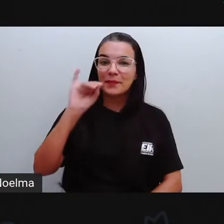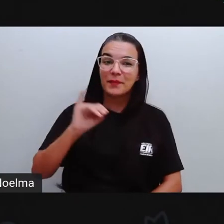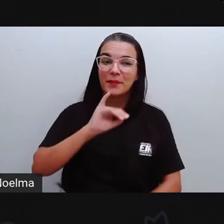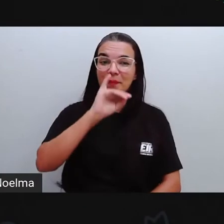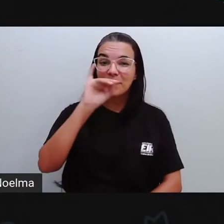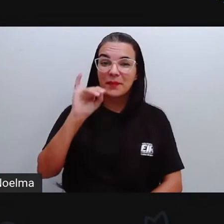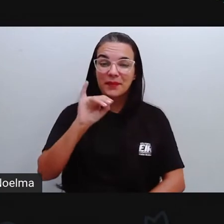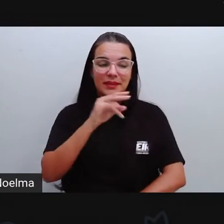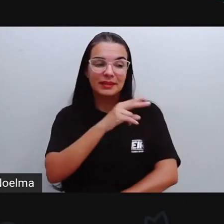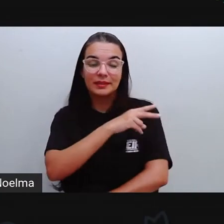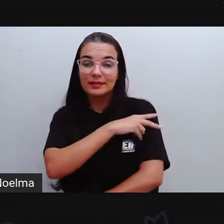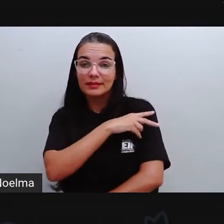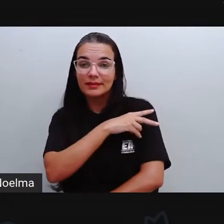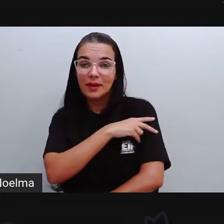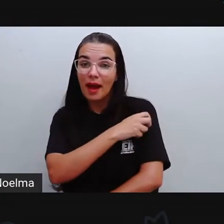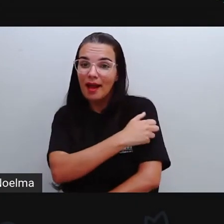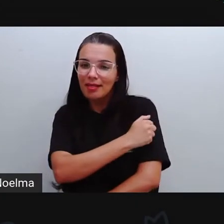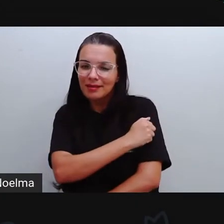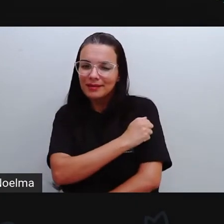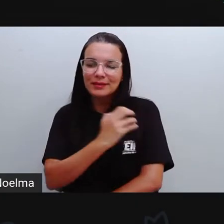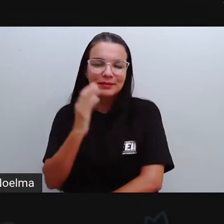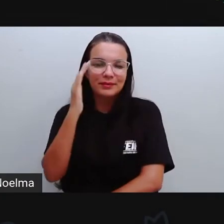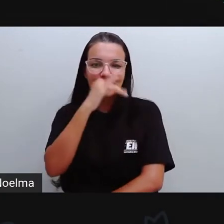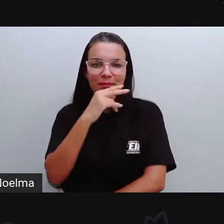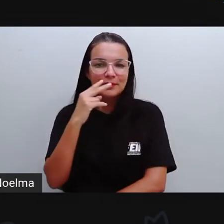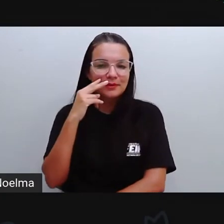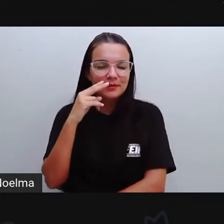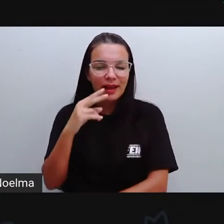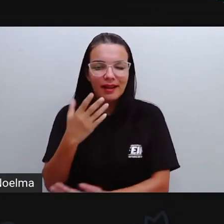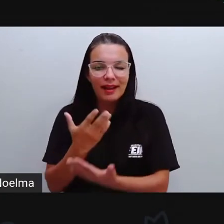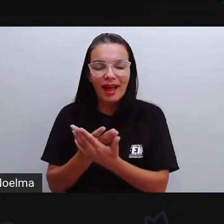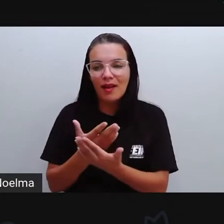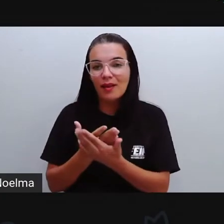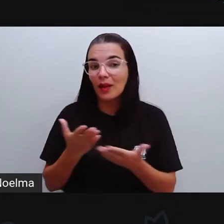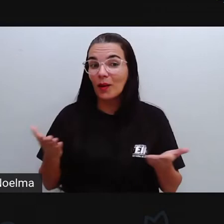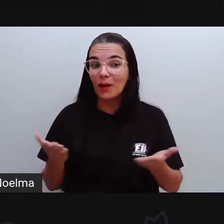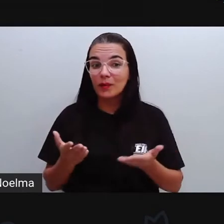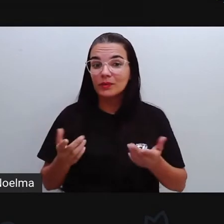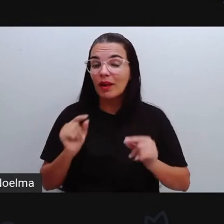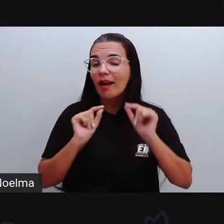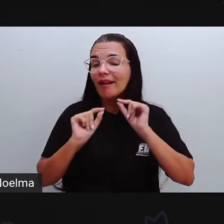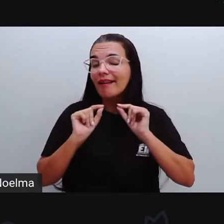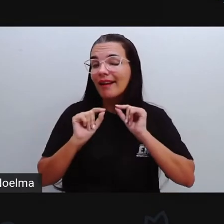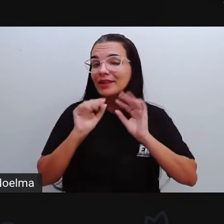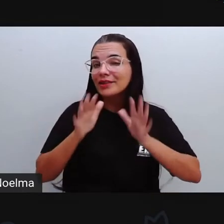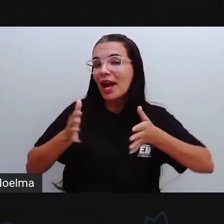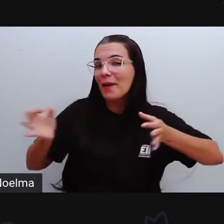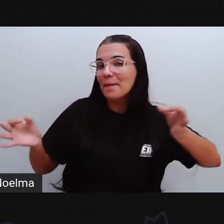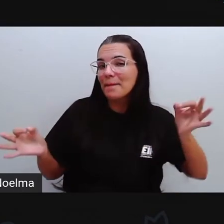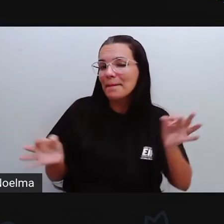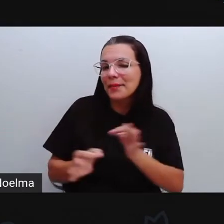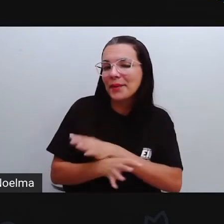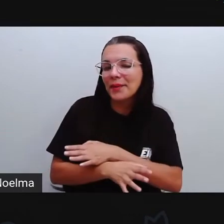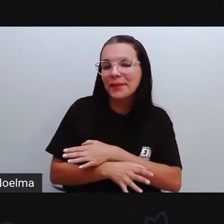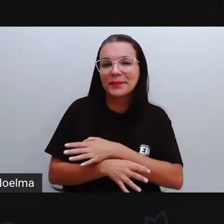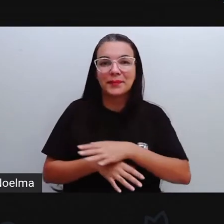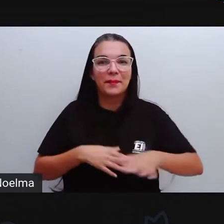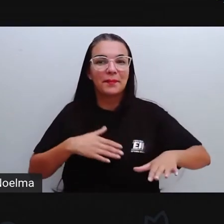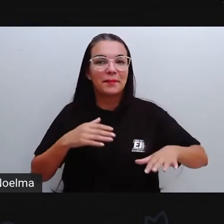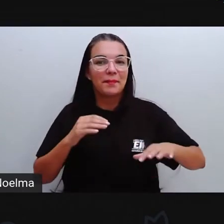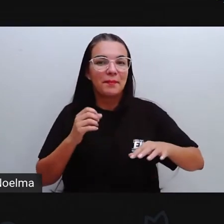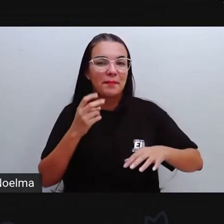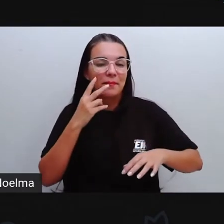Olá, segundo ano, vamos lá? Vamos começar a nossa aula de hoje. Quem aí está preparado para descobrir várias